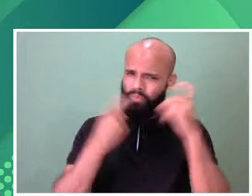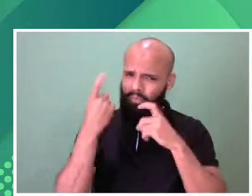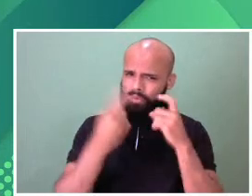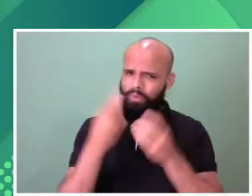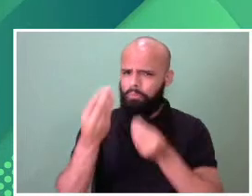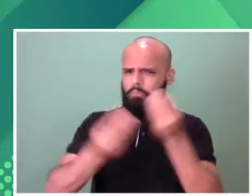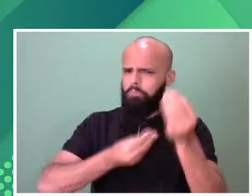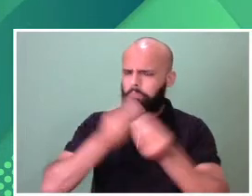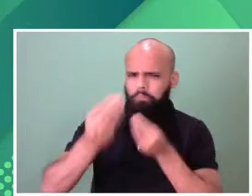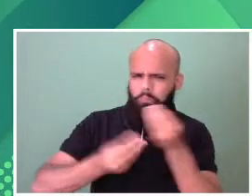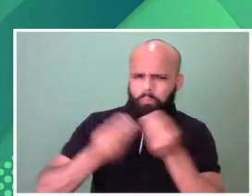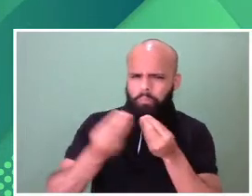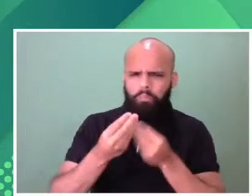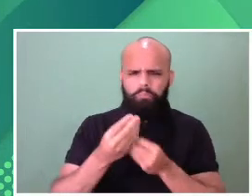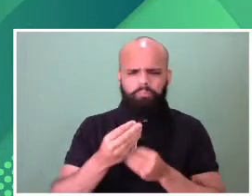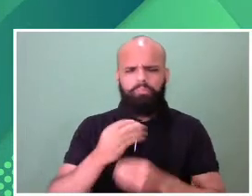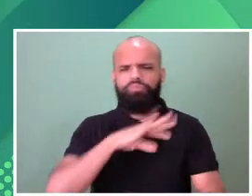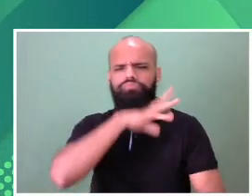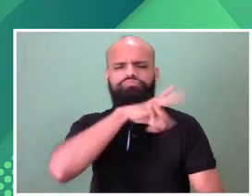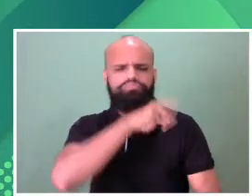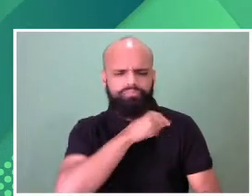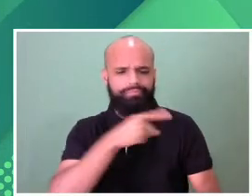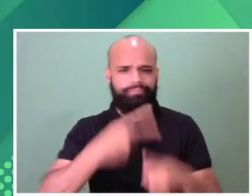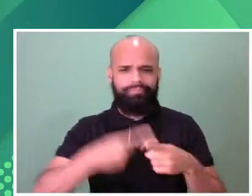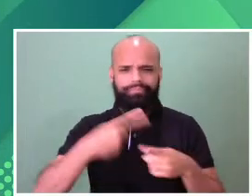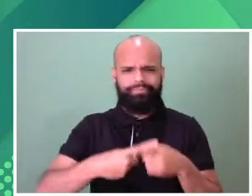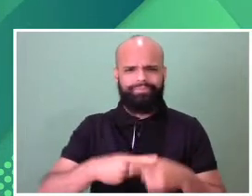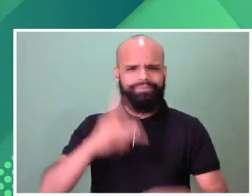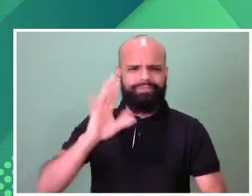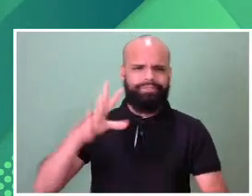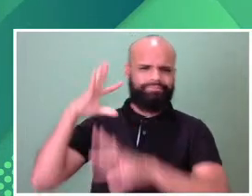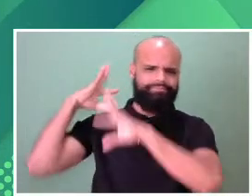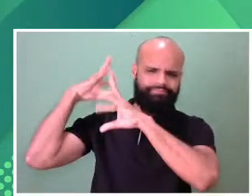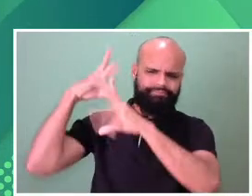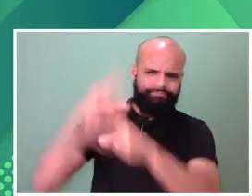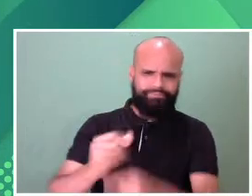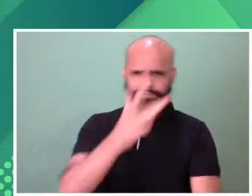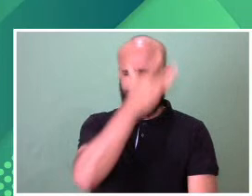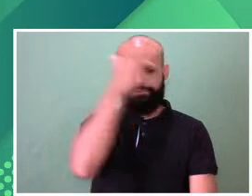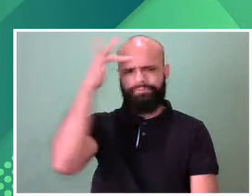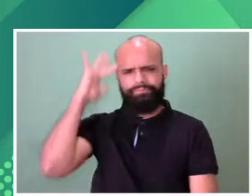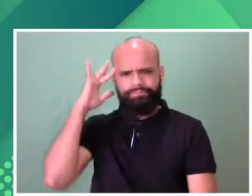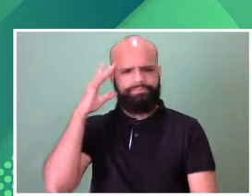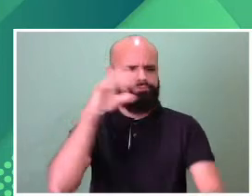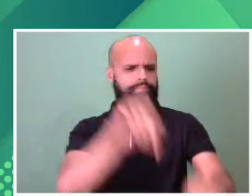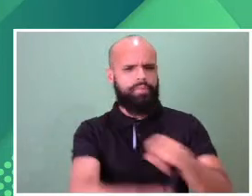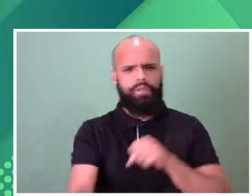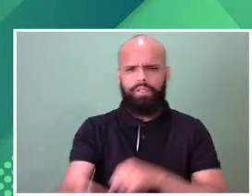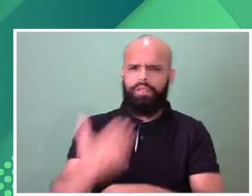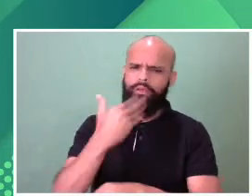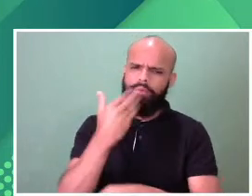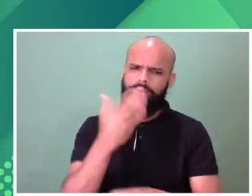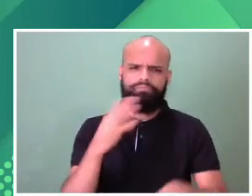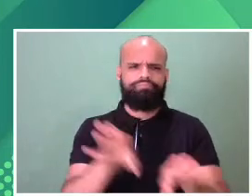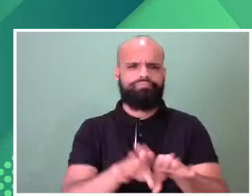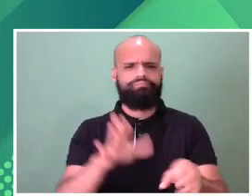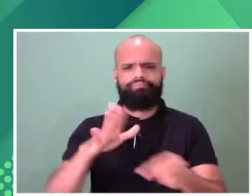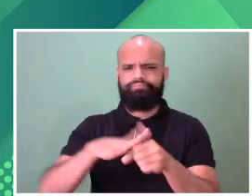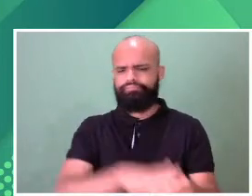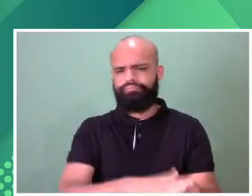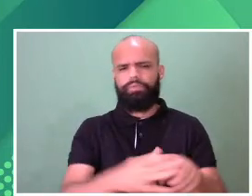seres sencientes que historicamente são coisificados, esquecidos, comidos, maltratados,